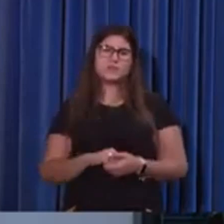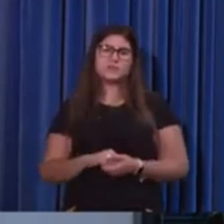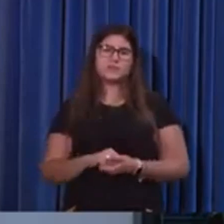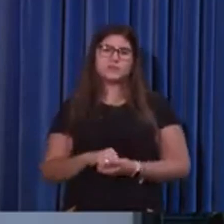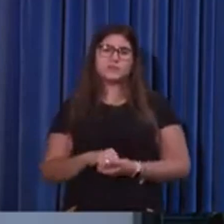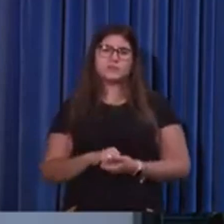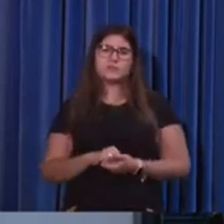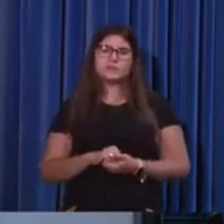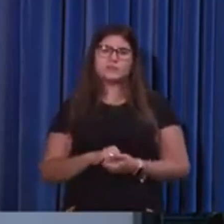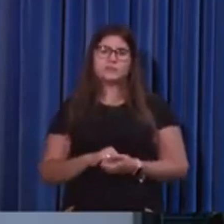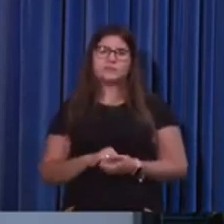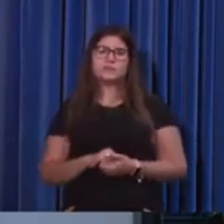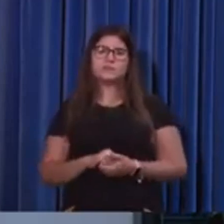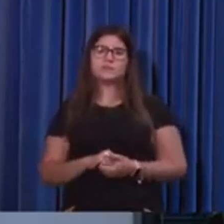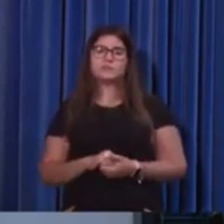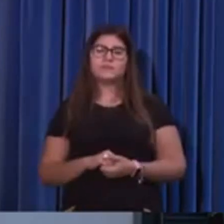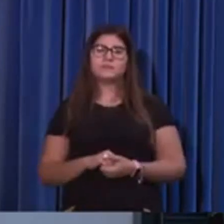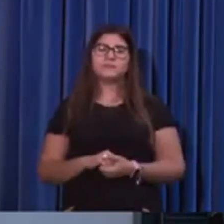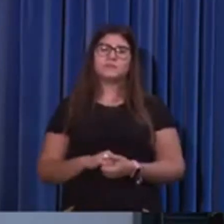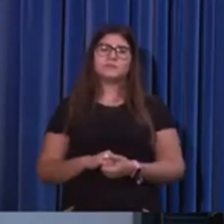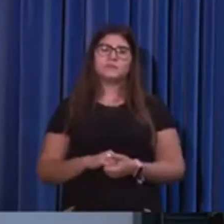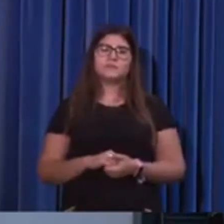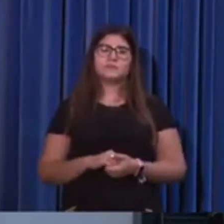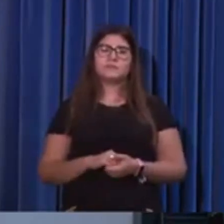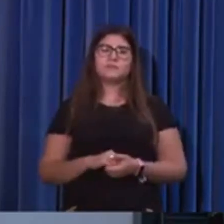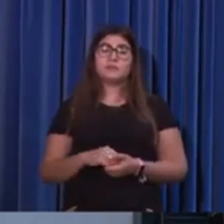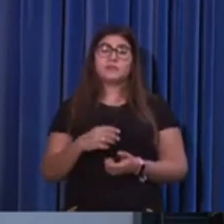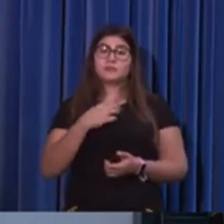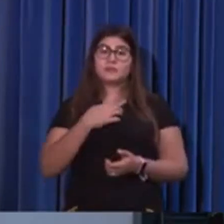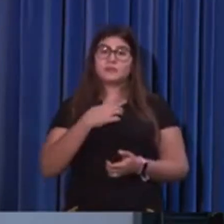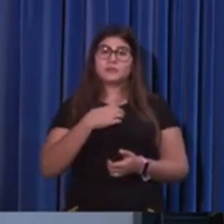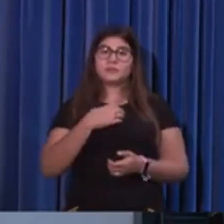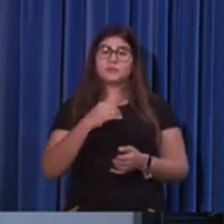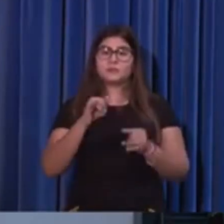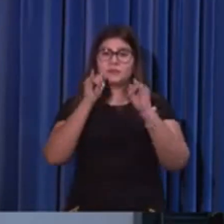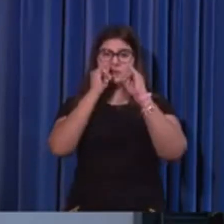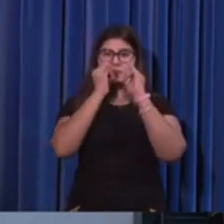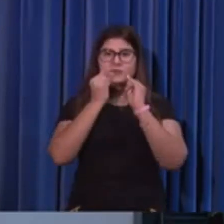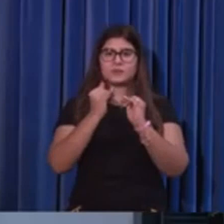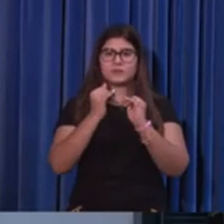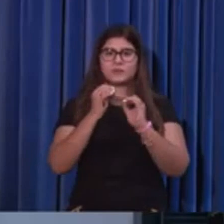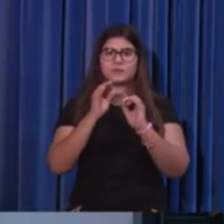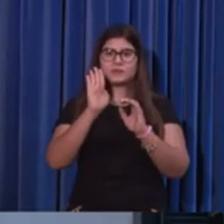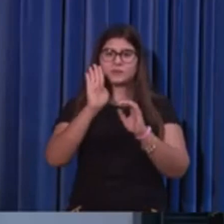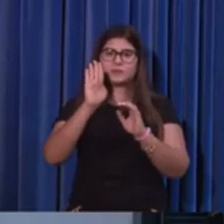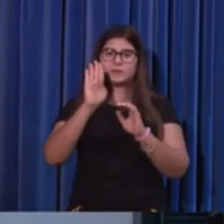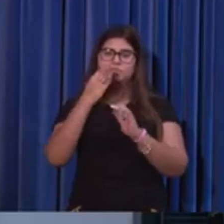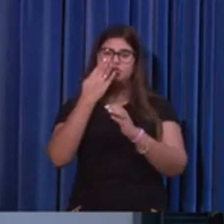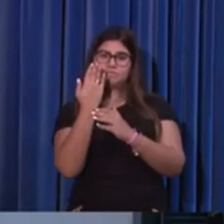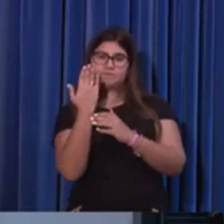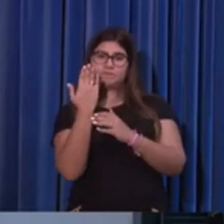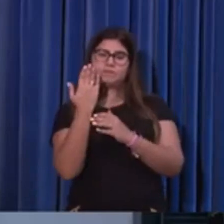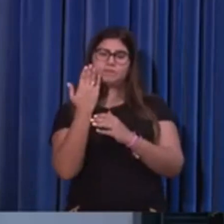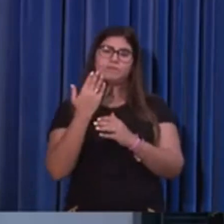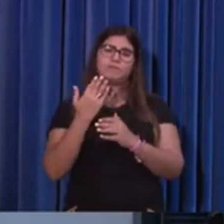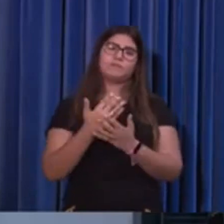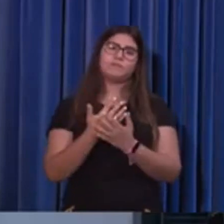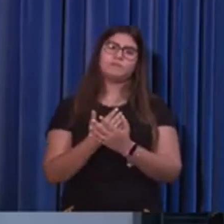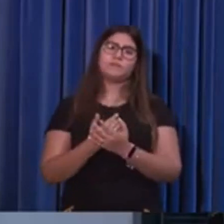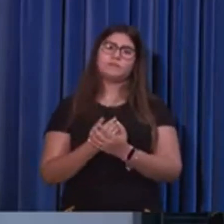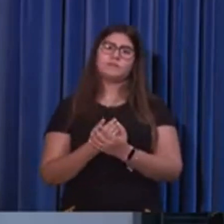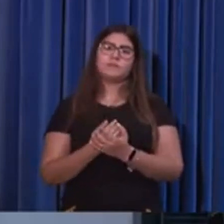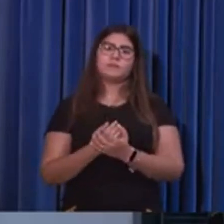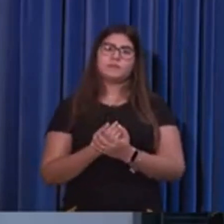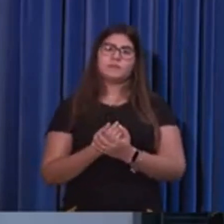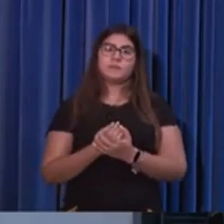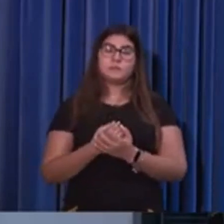Essa expressão de virar o Deus de costas, ela caracteriza a religião